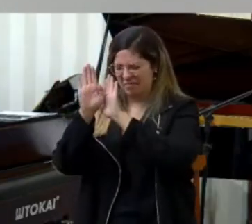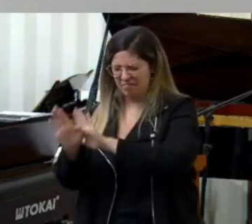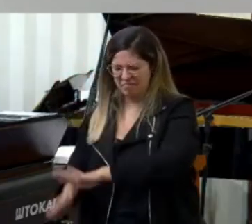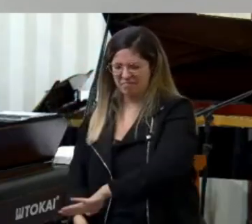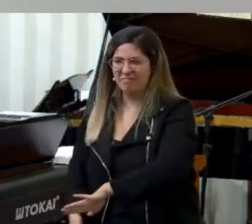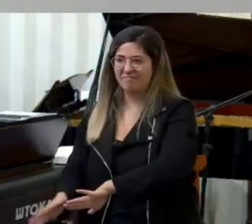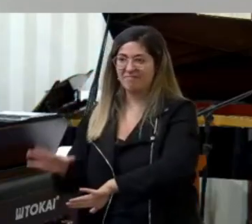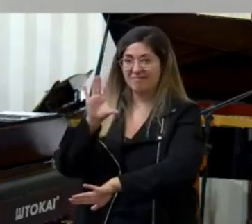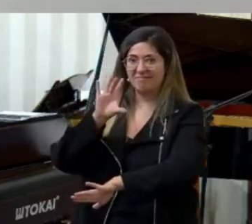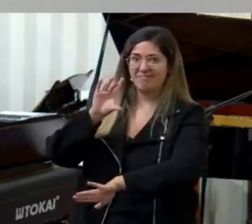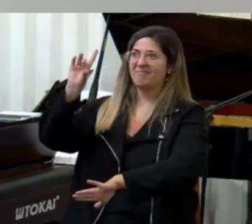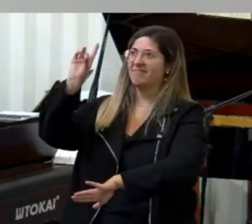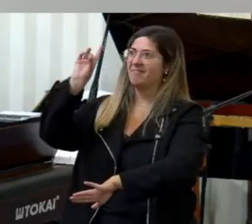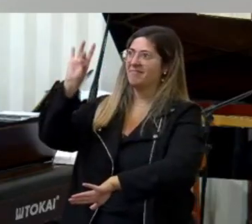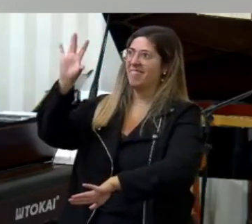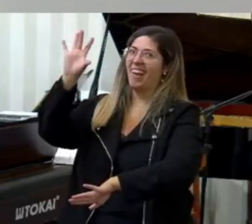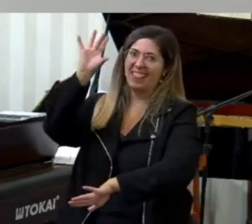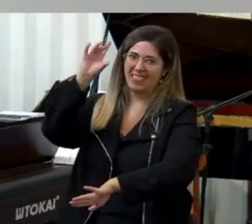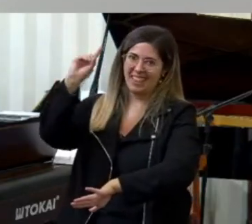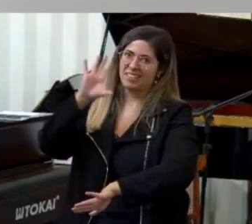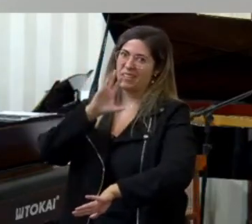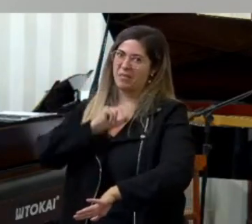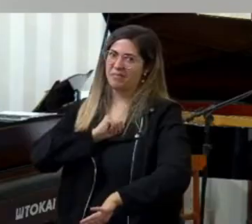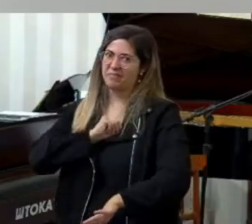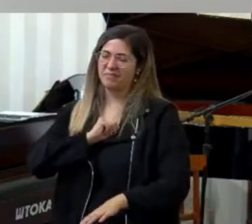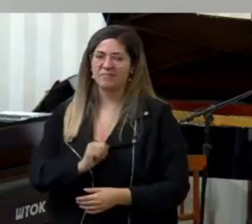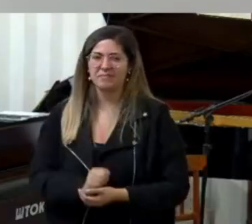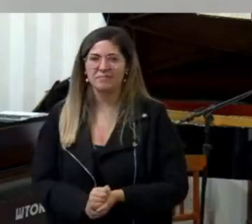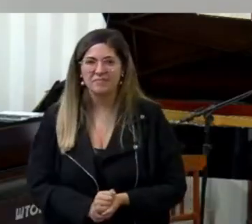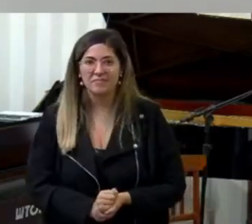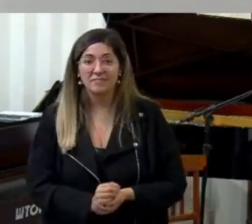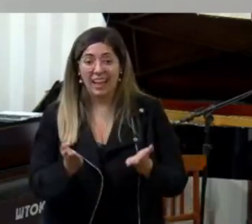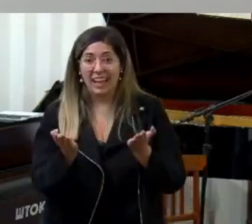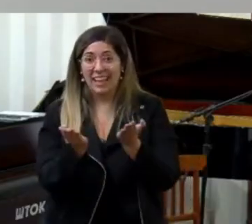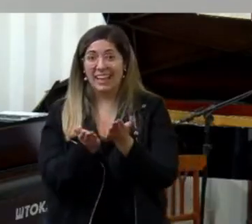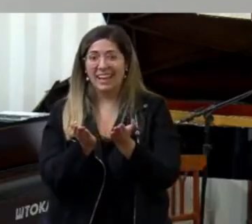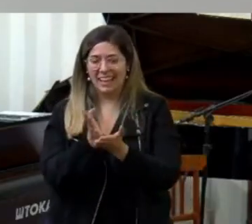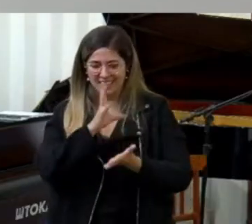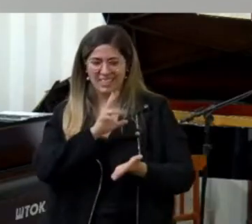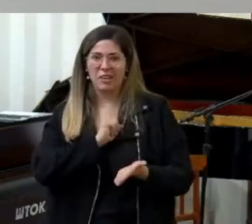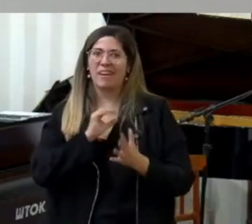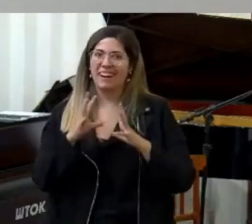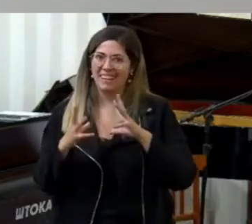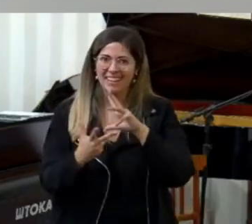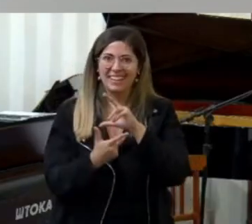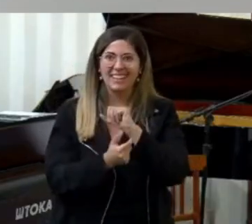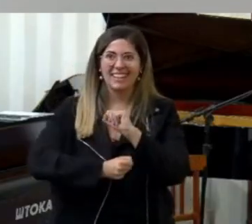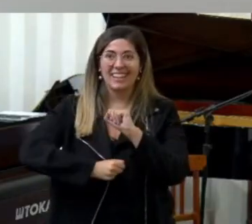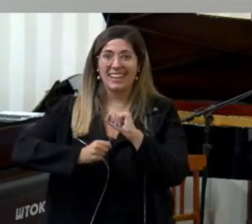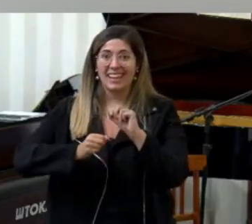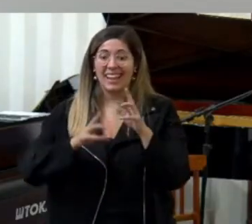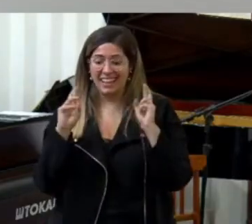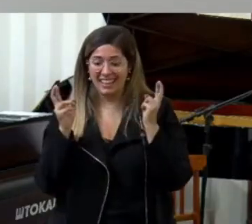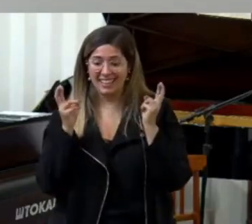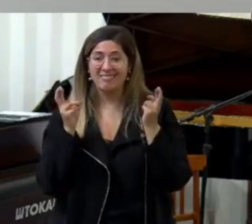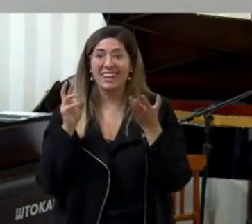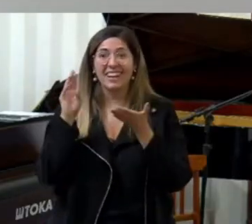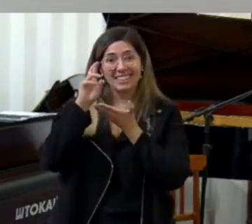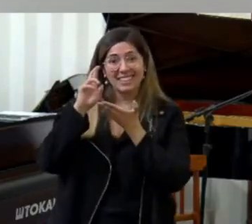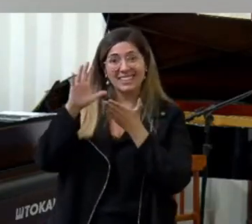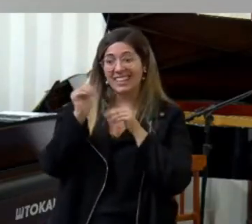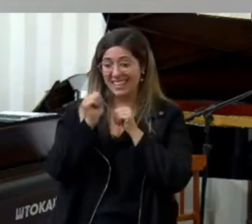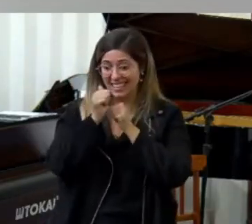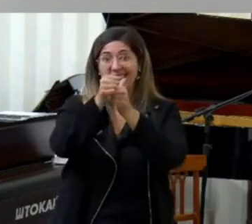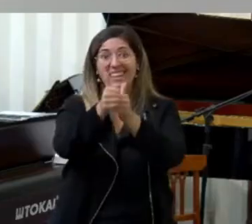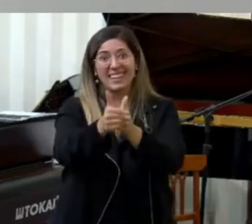e amar os notáveis na terra. Deus é a nossa herança, é a nossa direção. Isso nos leva